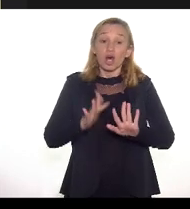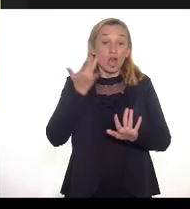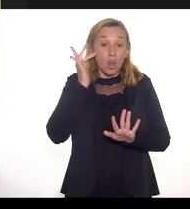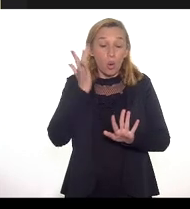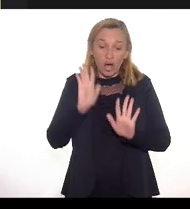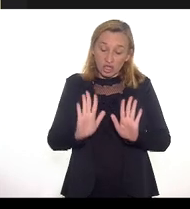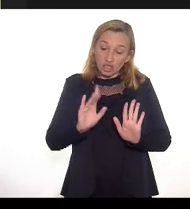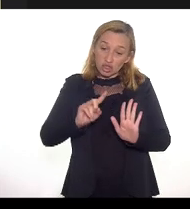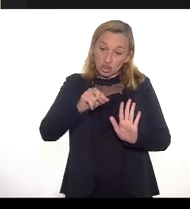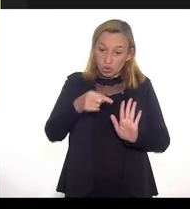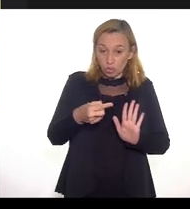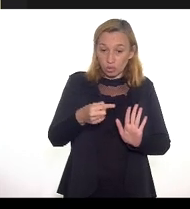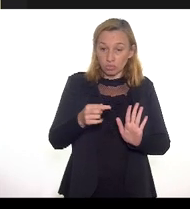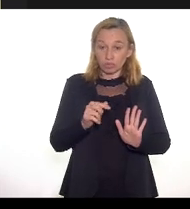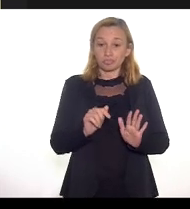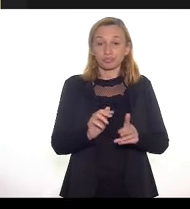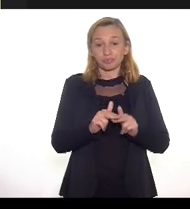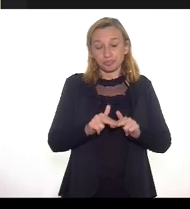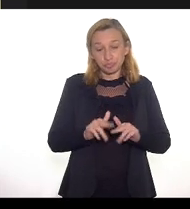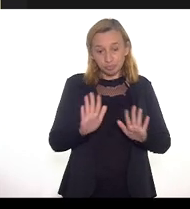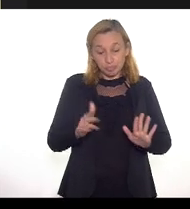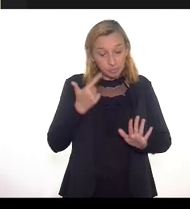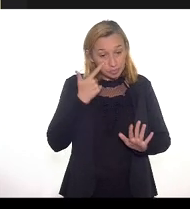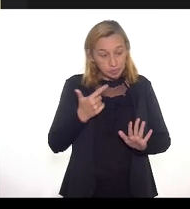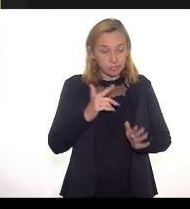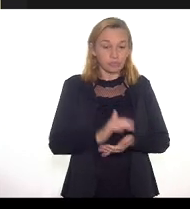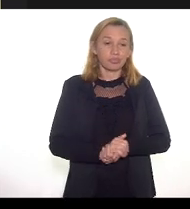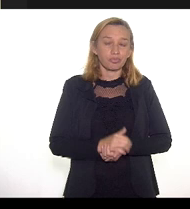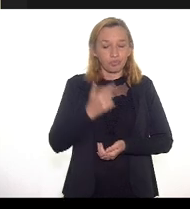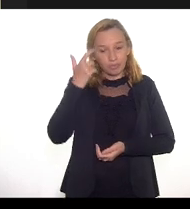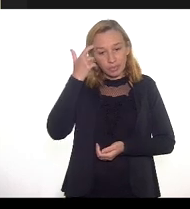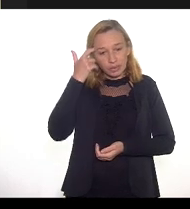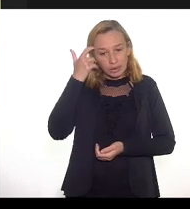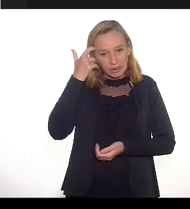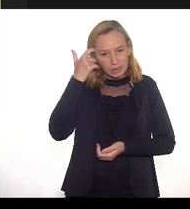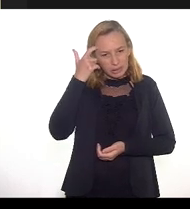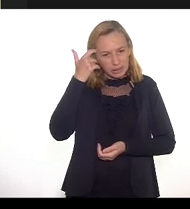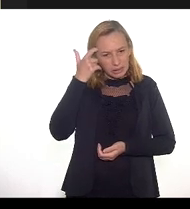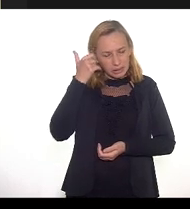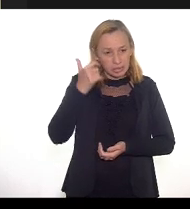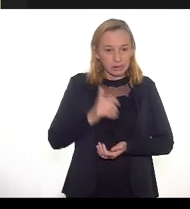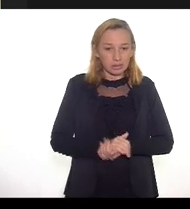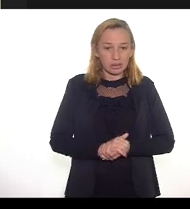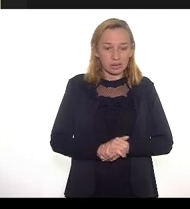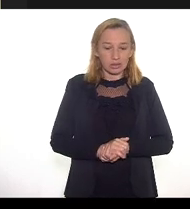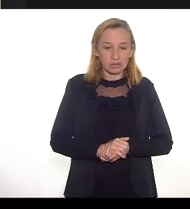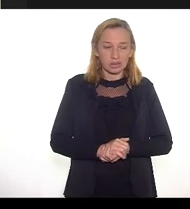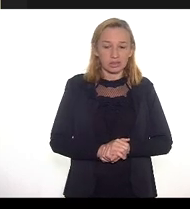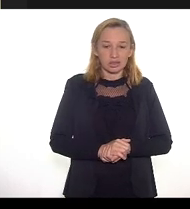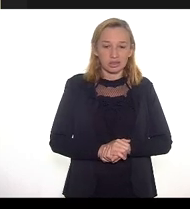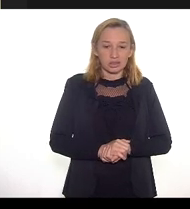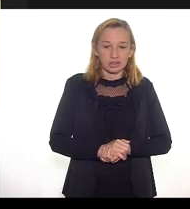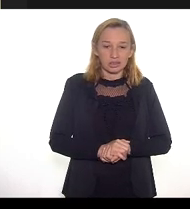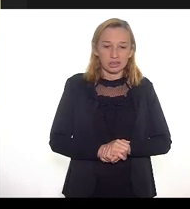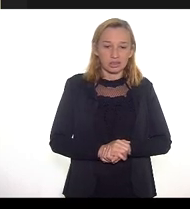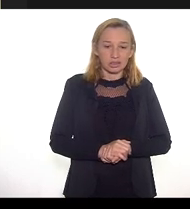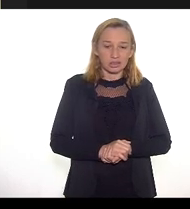acho que o Uber Montempo podia dar um esclarecimento sobre isso como médico. porque eu estou dando como engenheiro. Eu